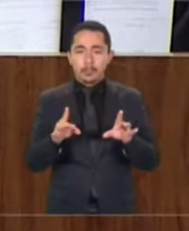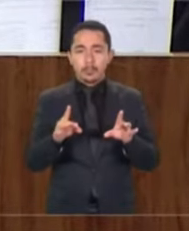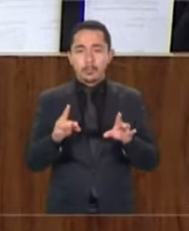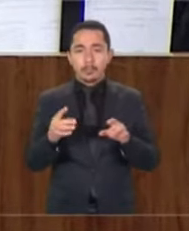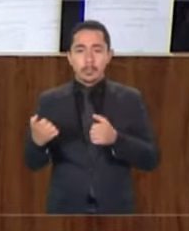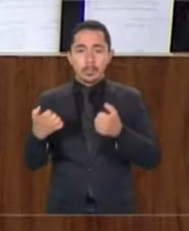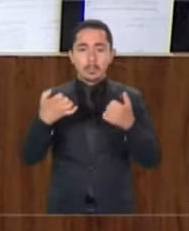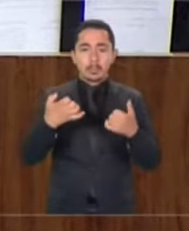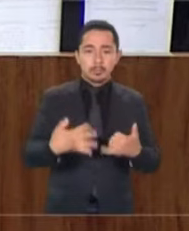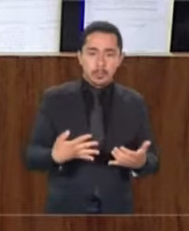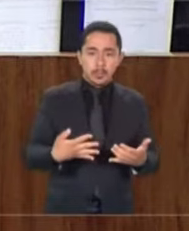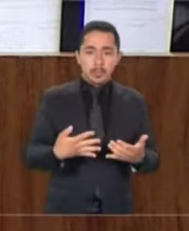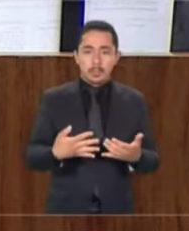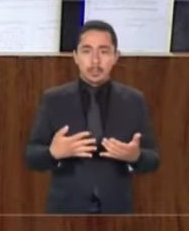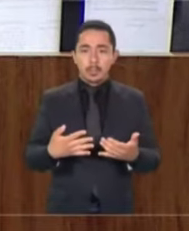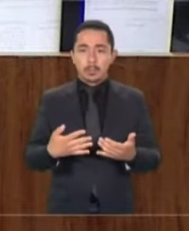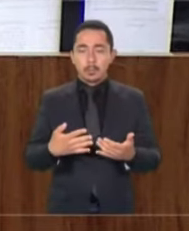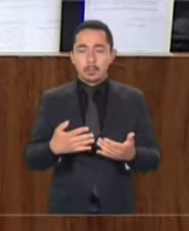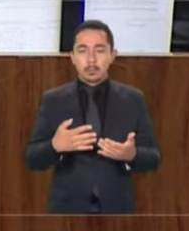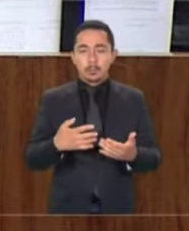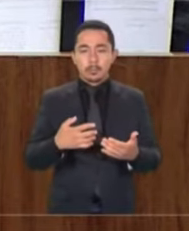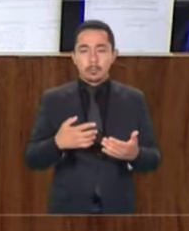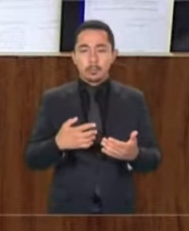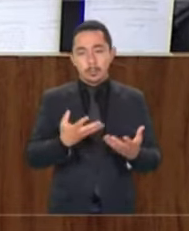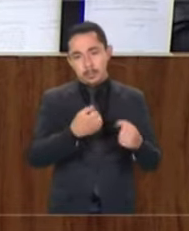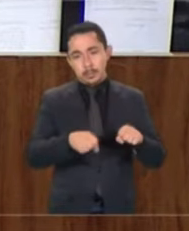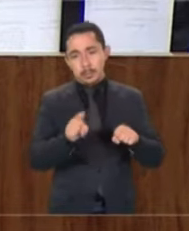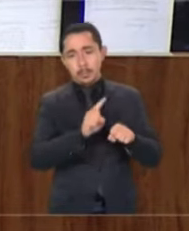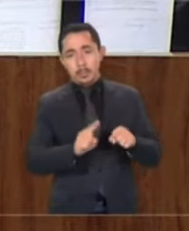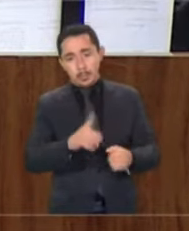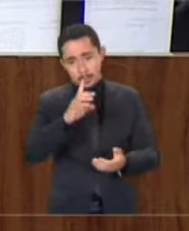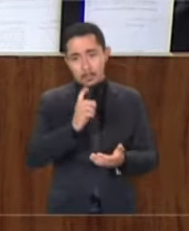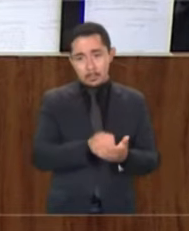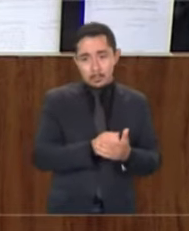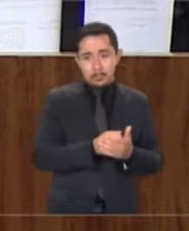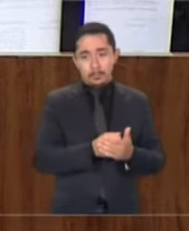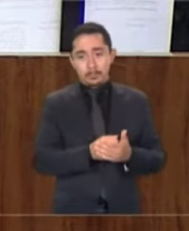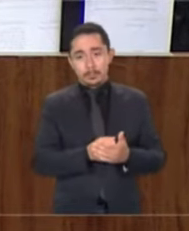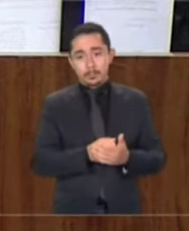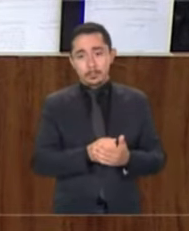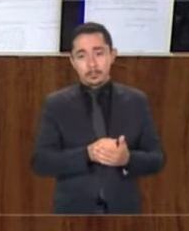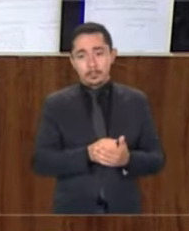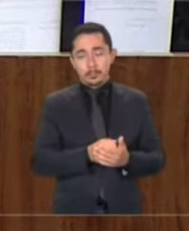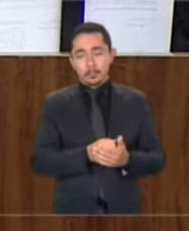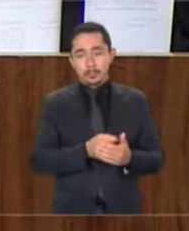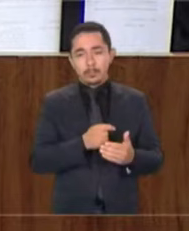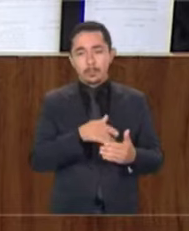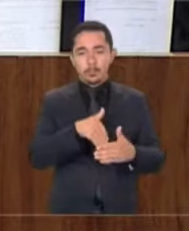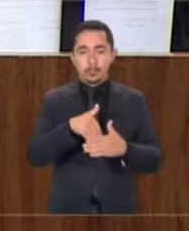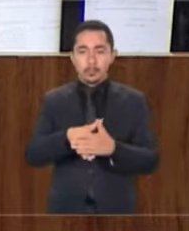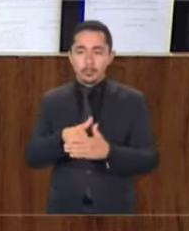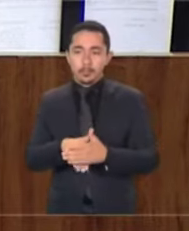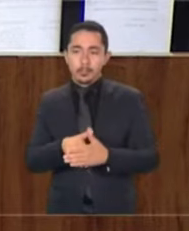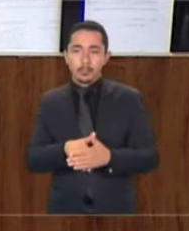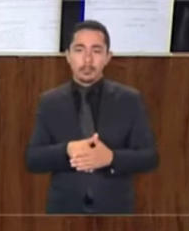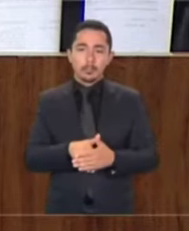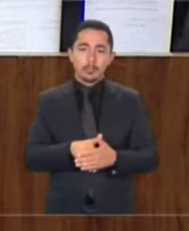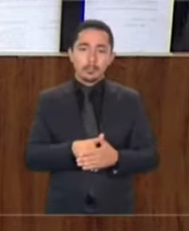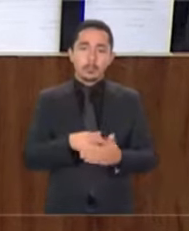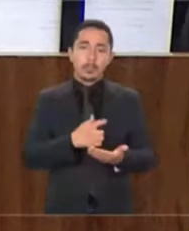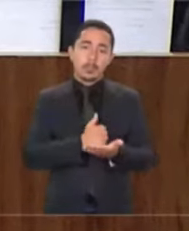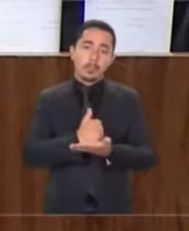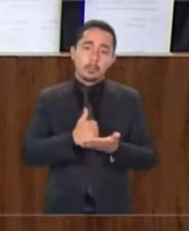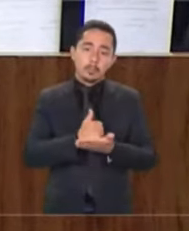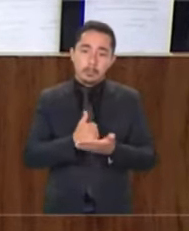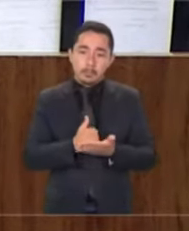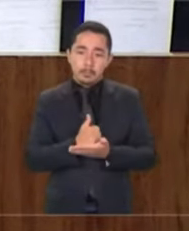julgou procedente a ação de impugnação de mandato eletivo, essa ação ajuizada com fundamento em fraude